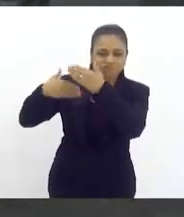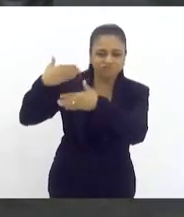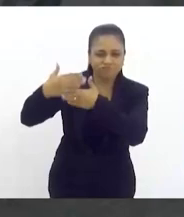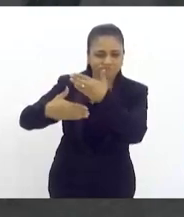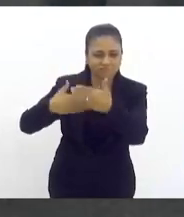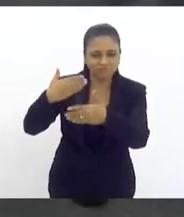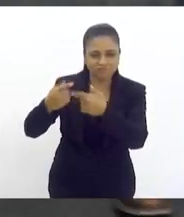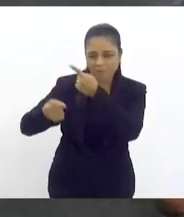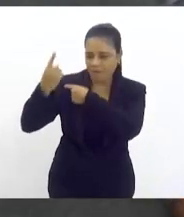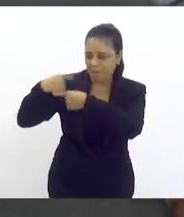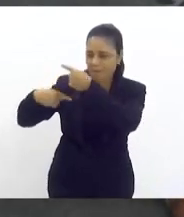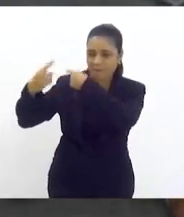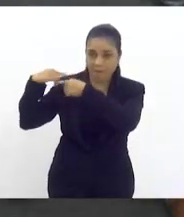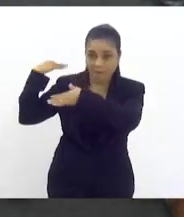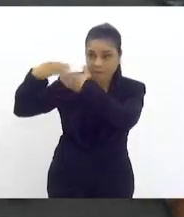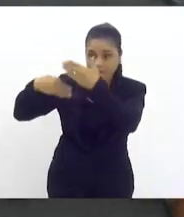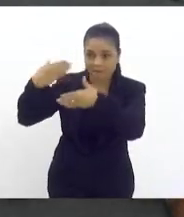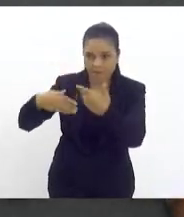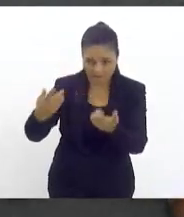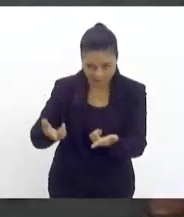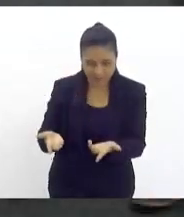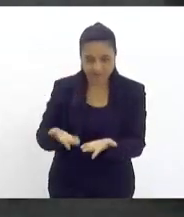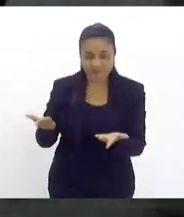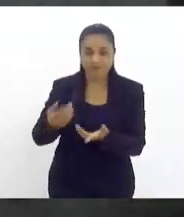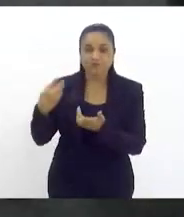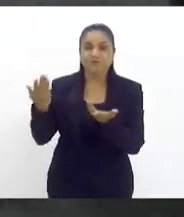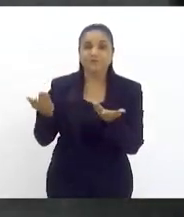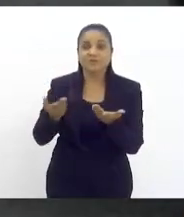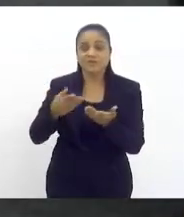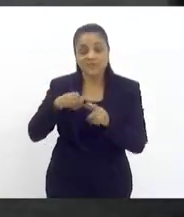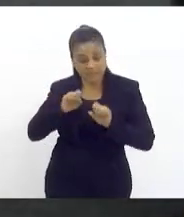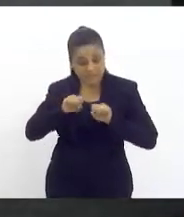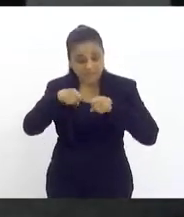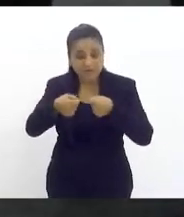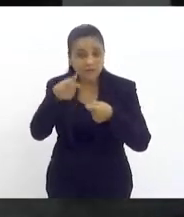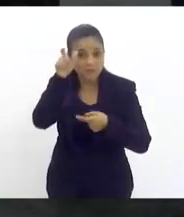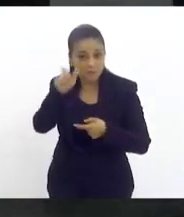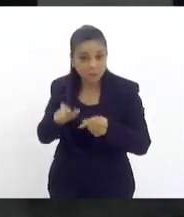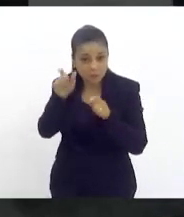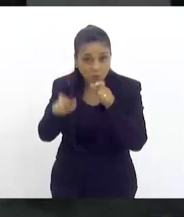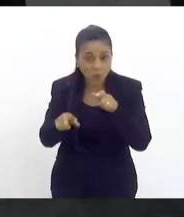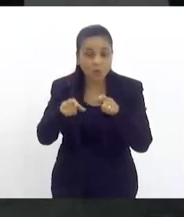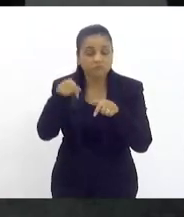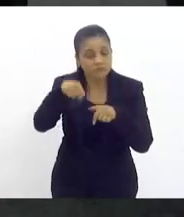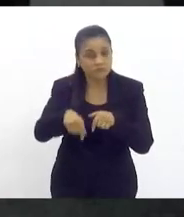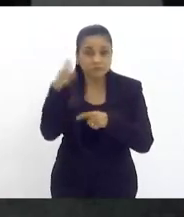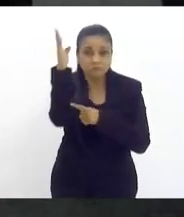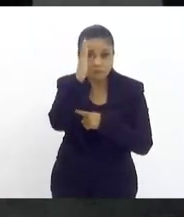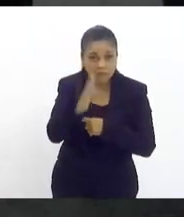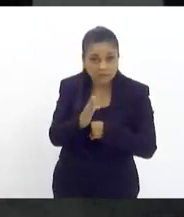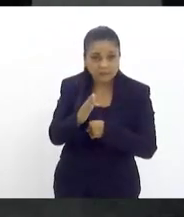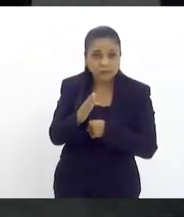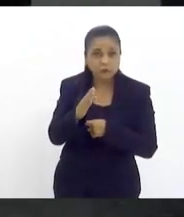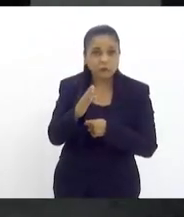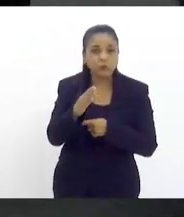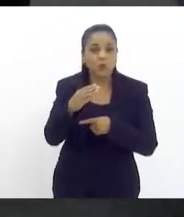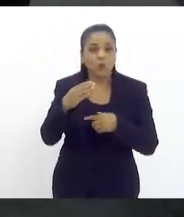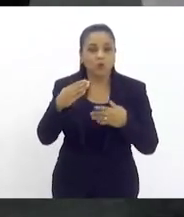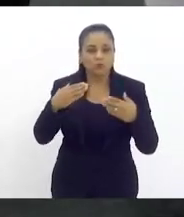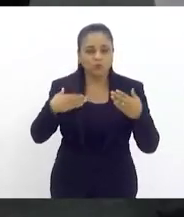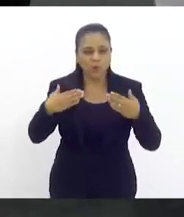nossa luta também em defesa daqueles e daquelas que vieram para cá, para o Brasil, com seus corpos